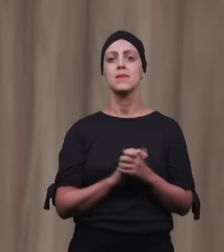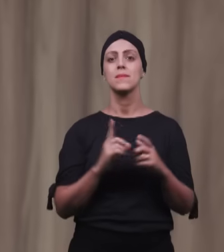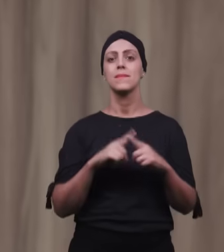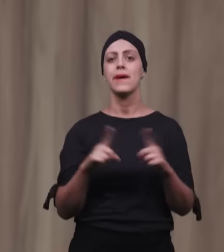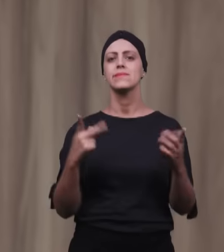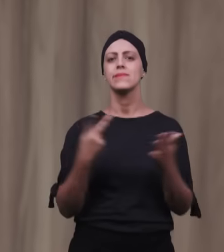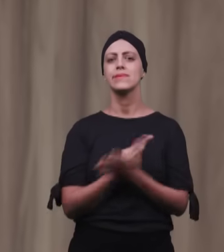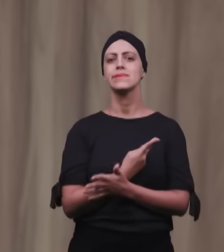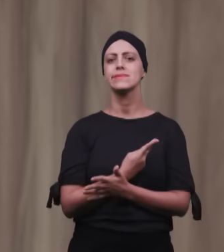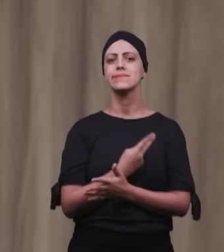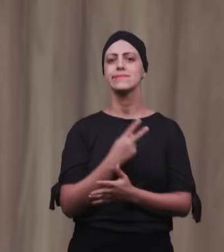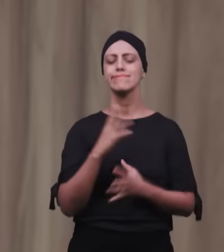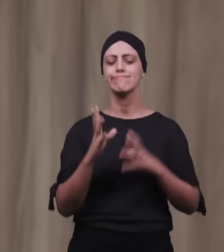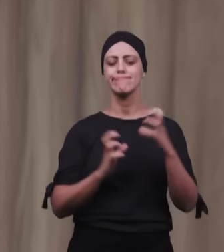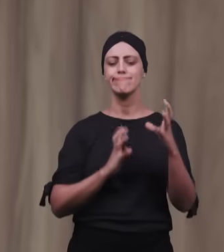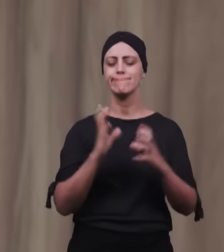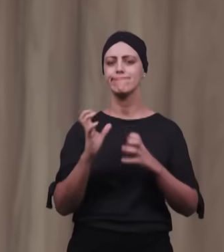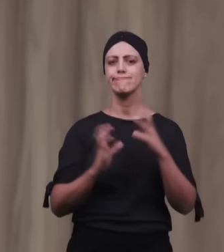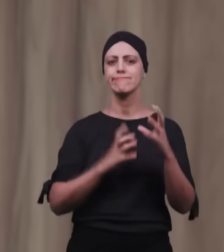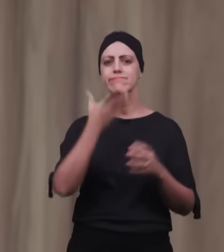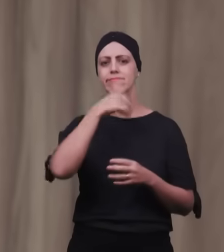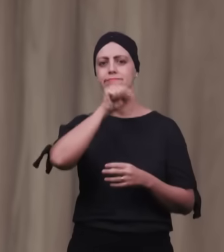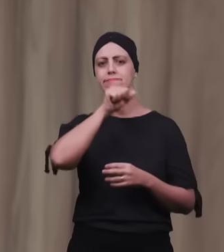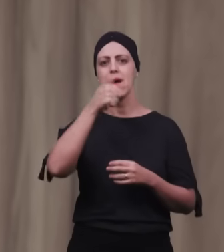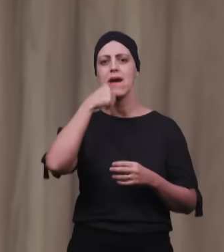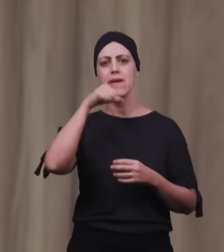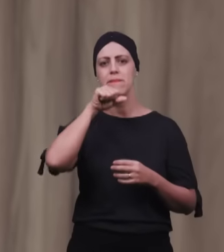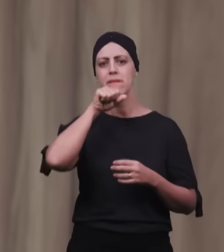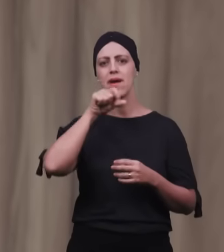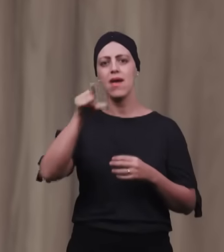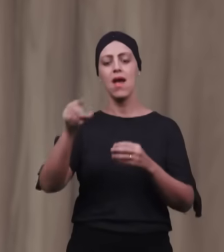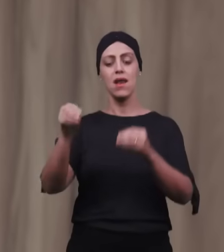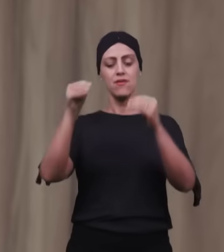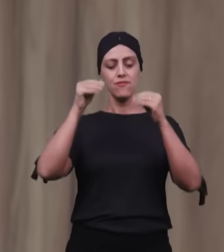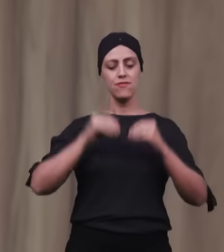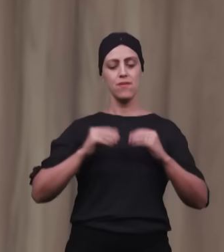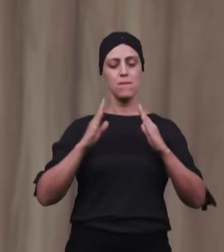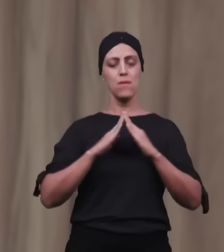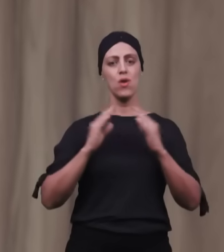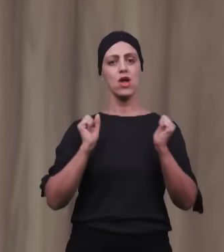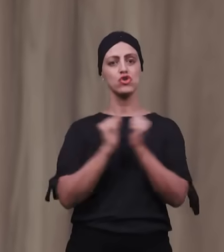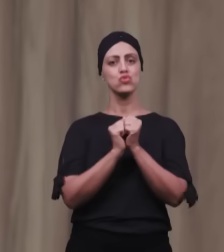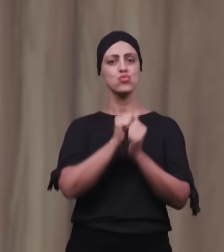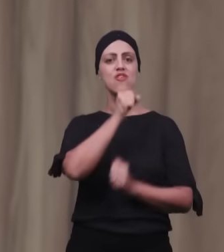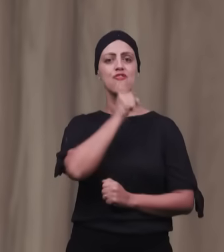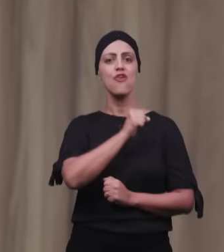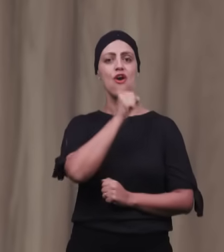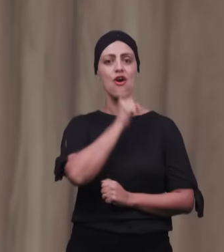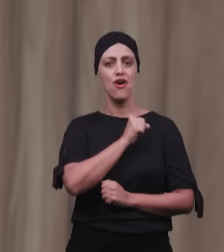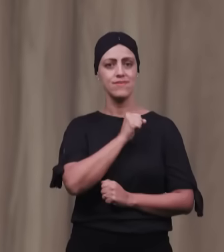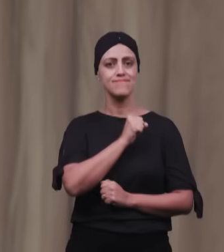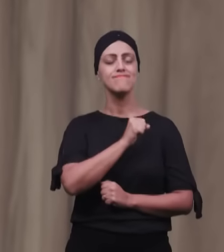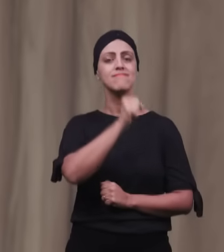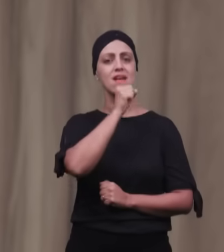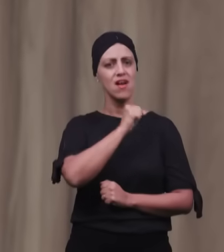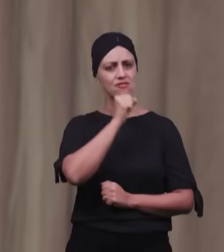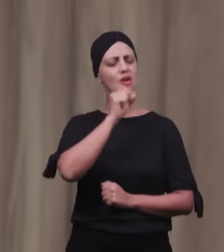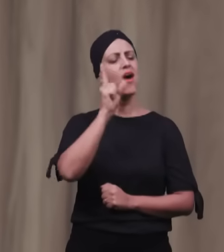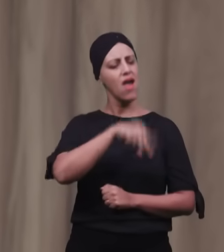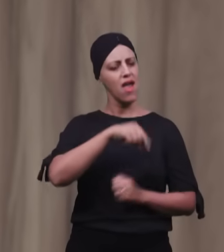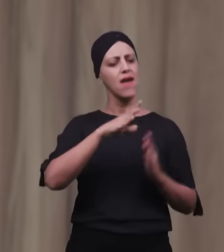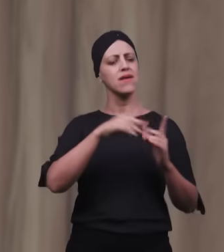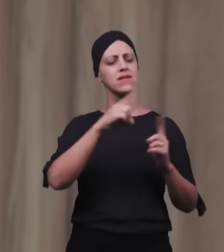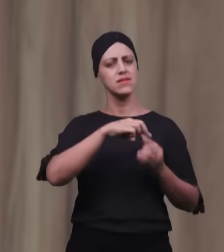os pais ela vem morar com avó avó é da igreja até hoje a menina nunca